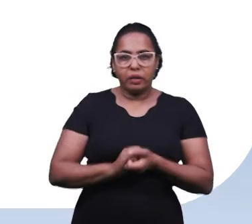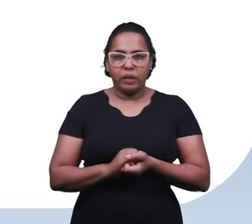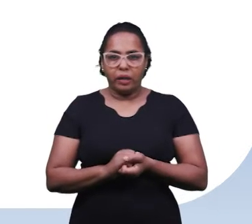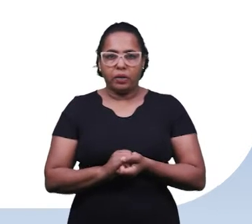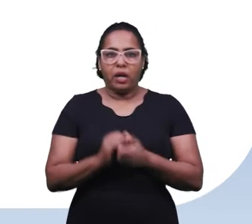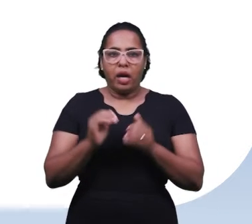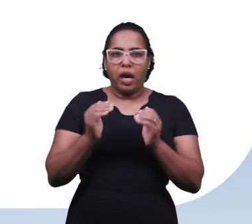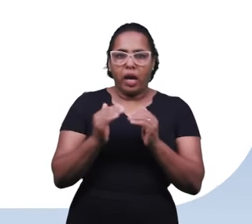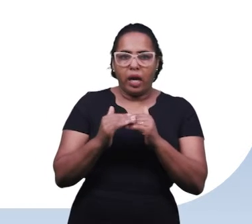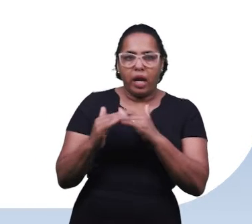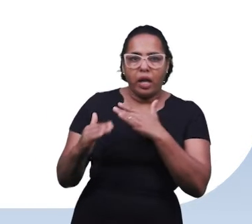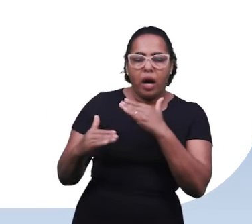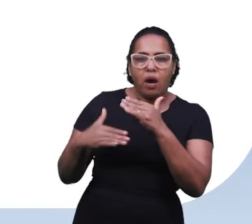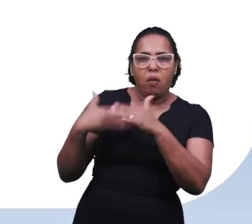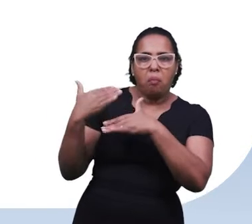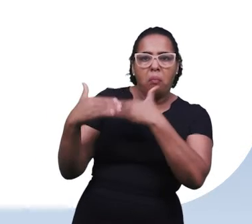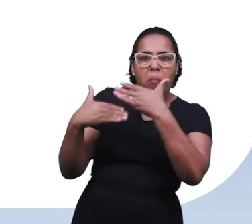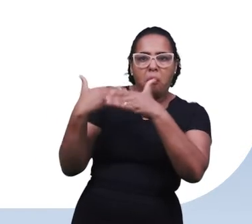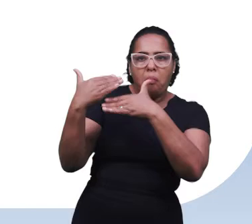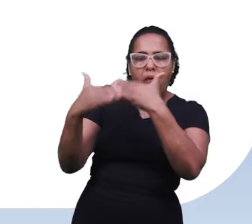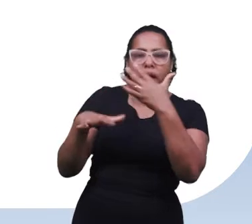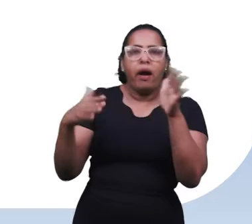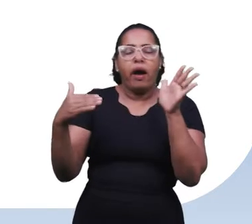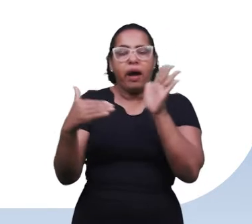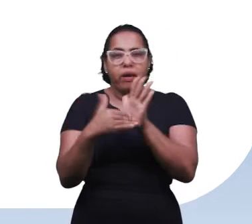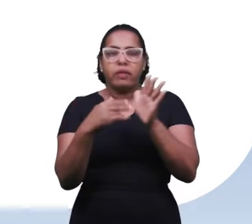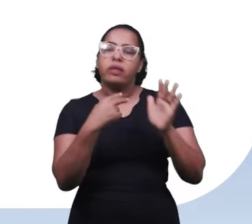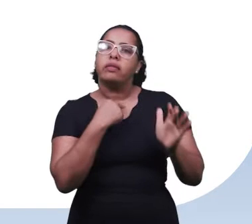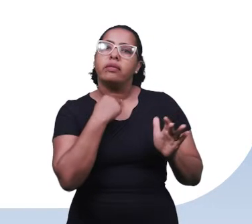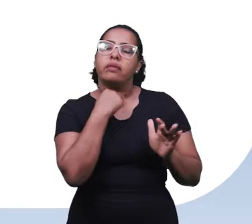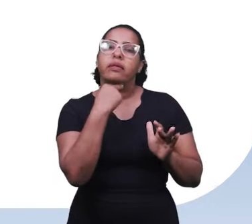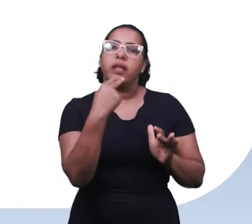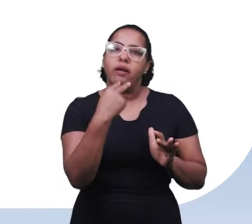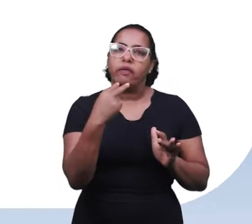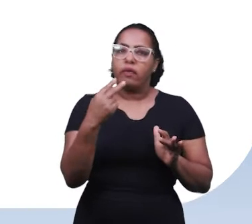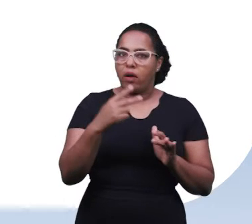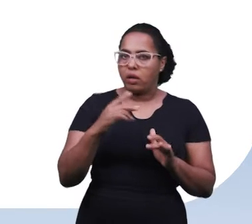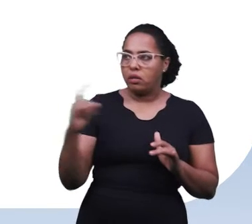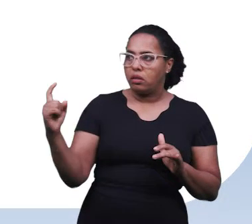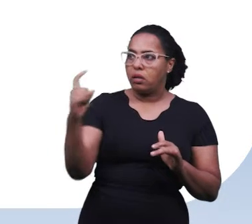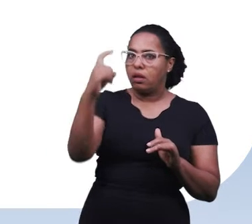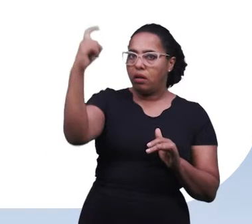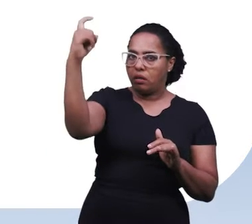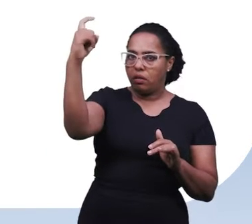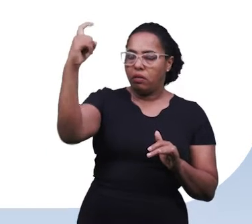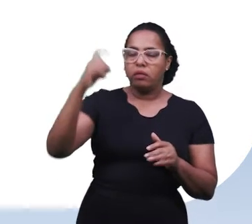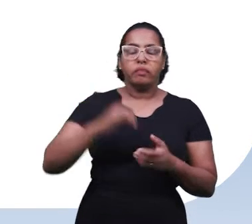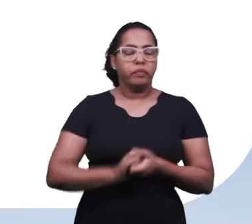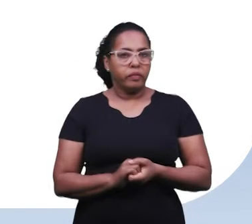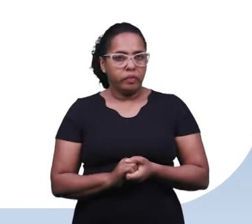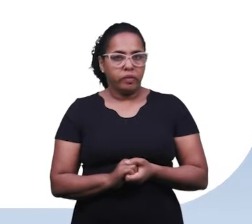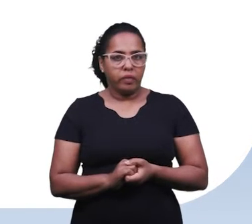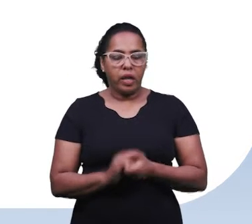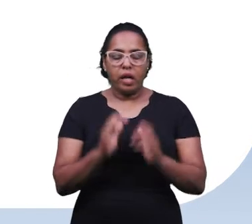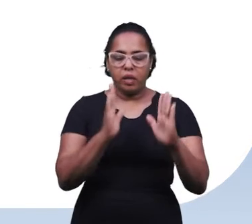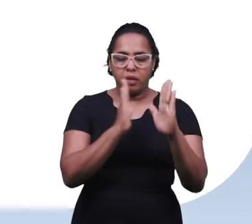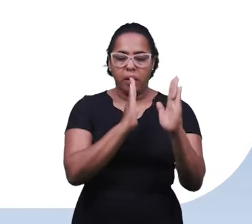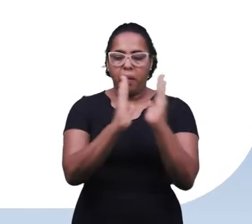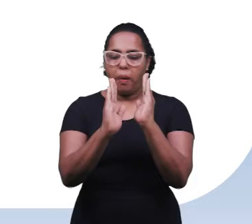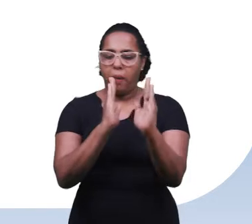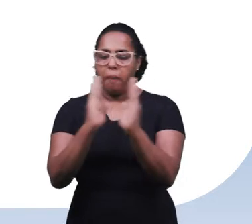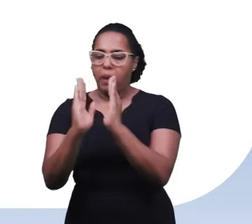adolescente como um processo até chegar na voz adulta. E